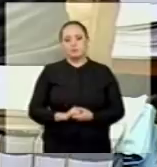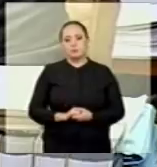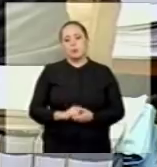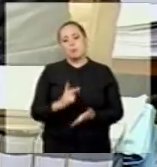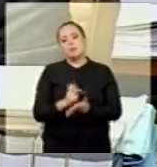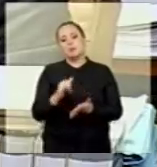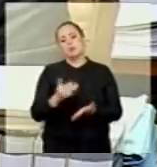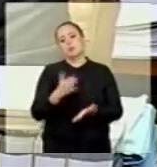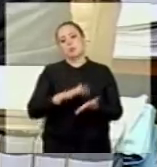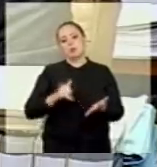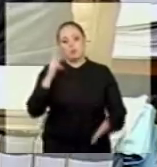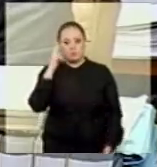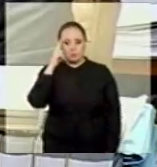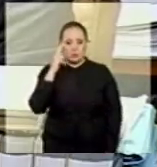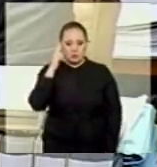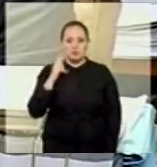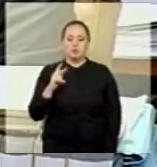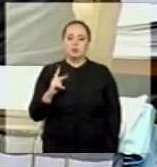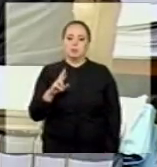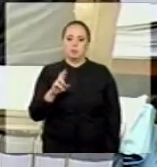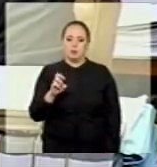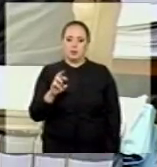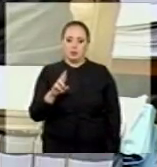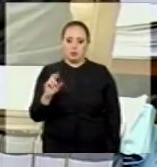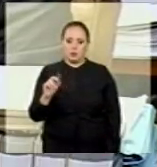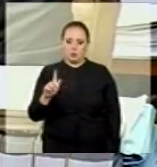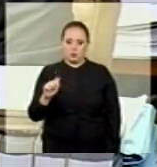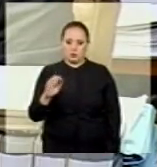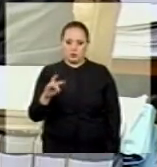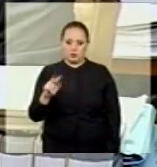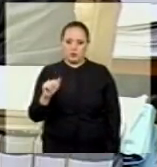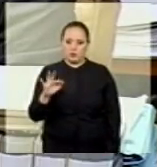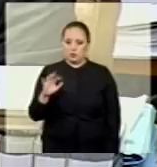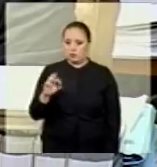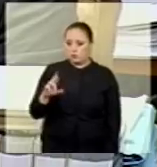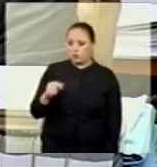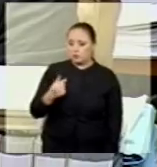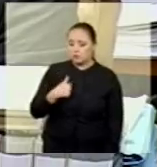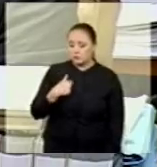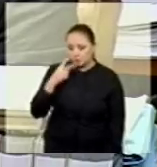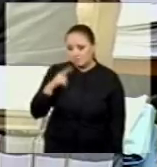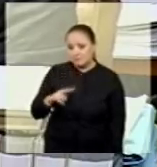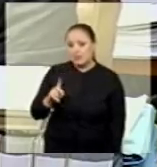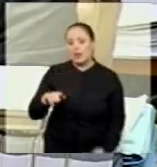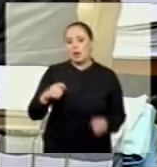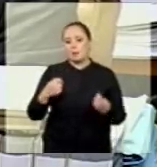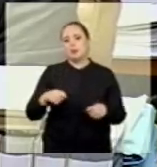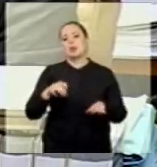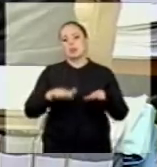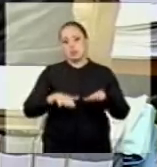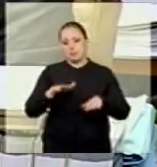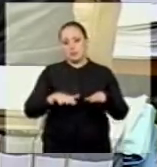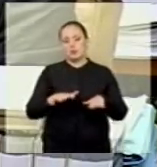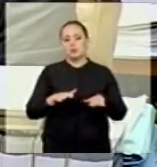supressão das hipóteses de prerrogativa de foro, eu reconheço, ela dependa de atuação